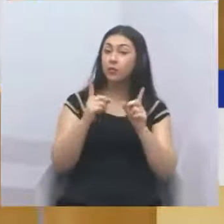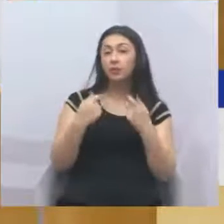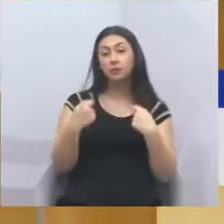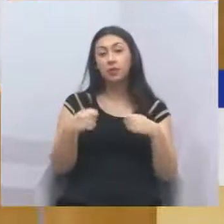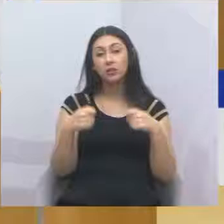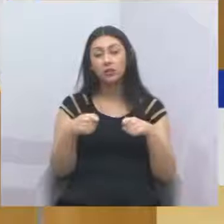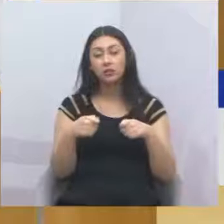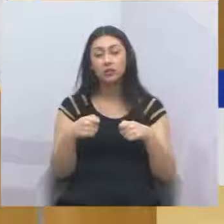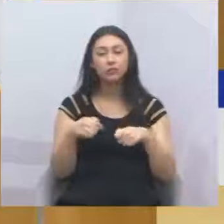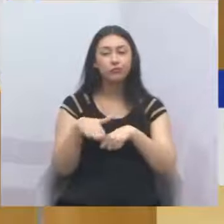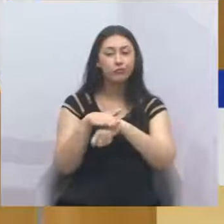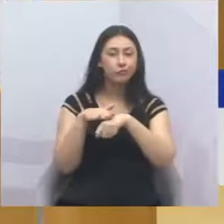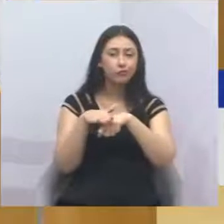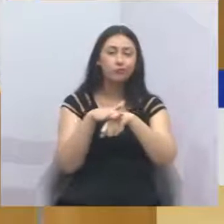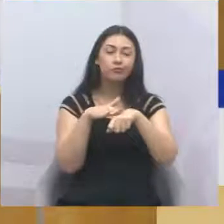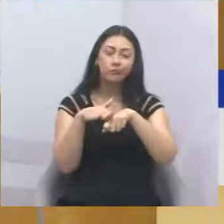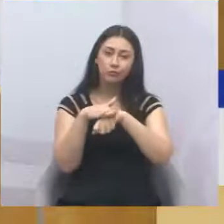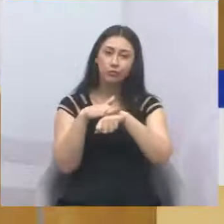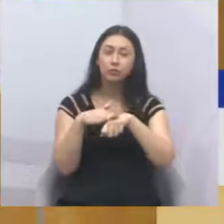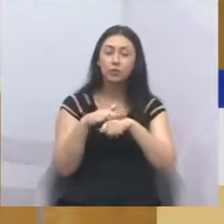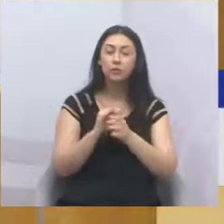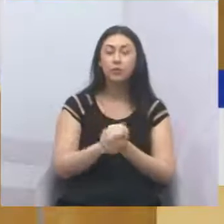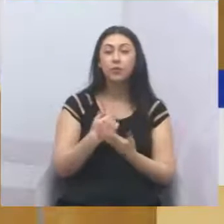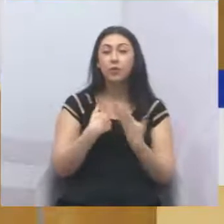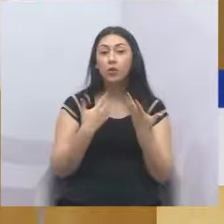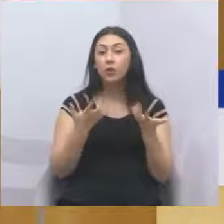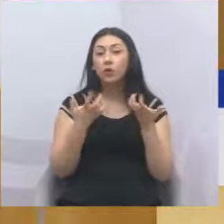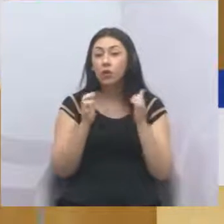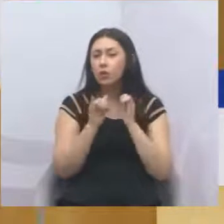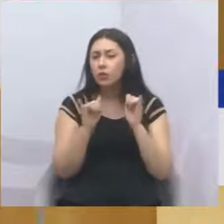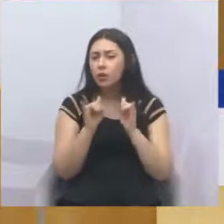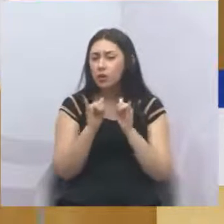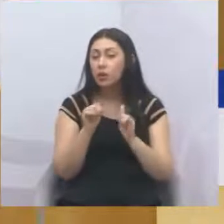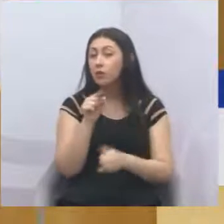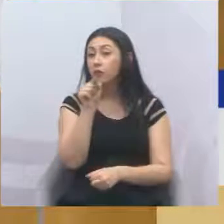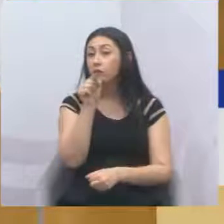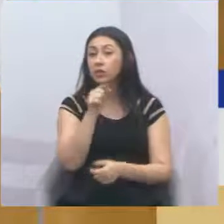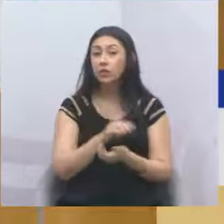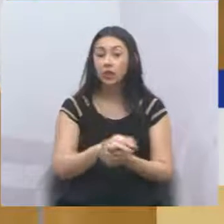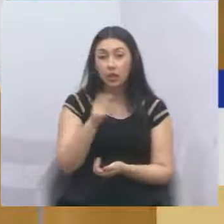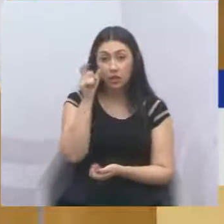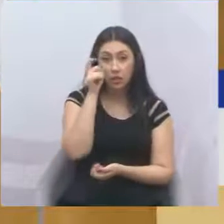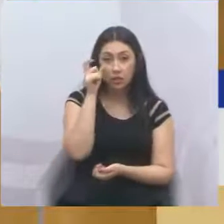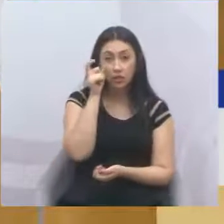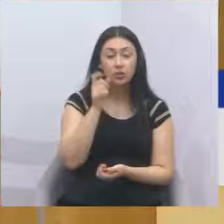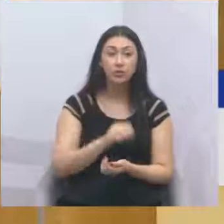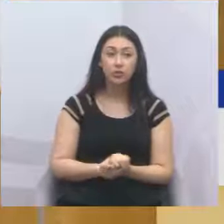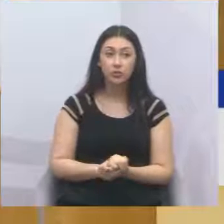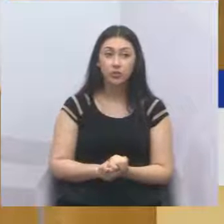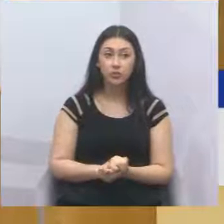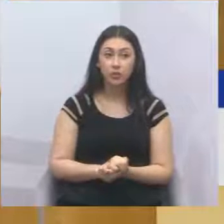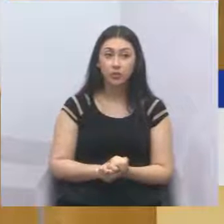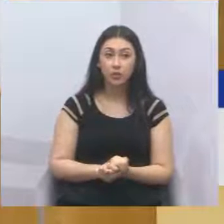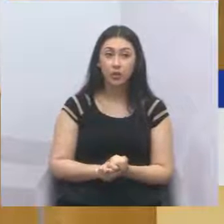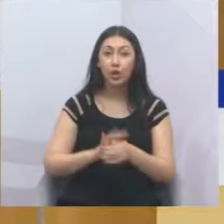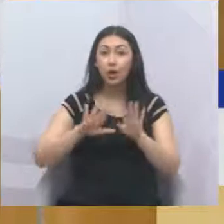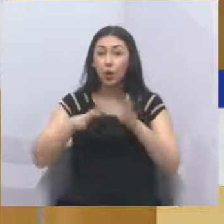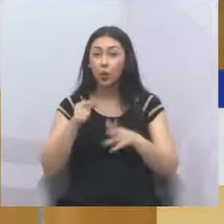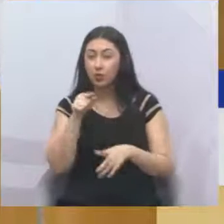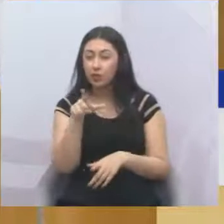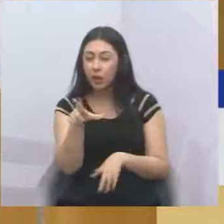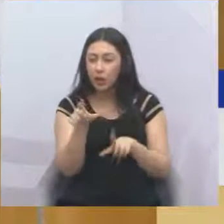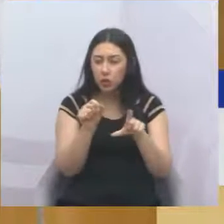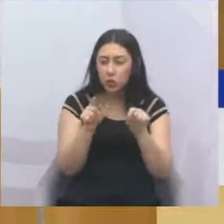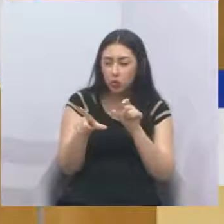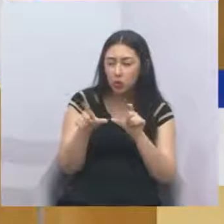gente debater esses temas aqui. E eu quero deixar um recado para você que nos assiste. Ao escolher plantar uma